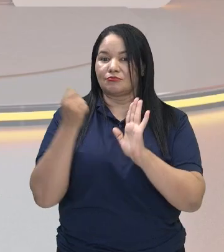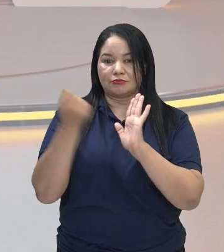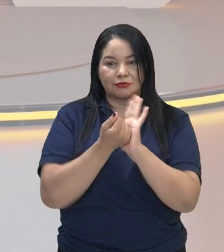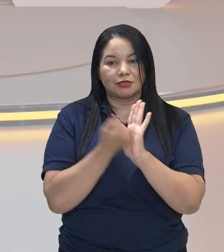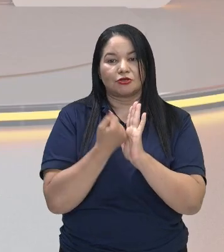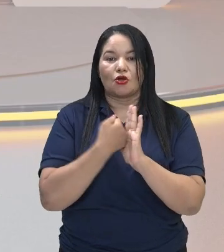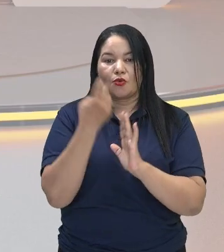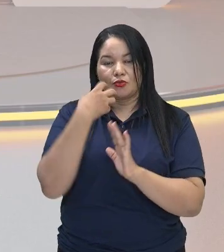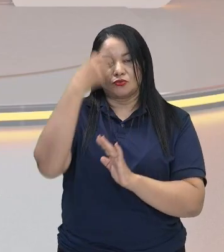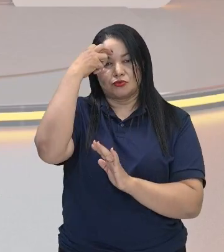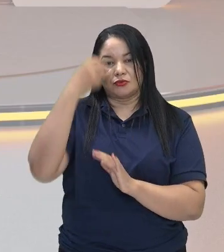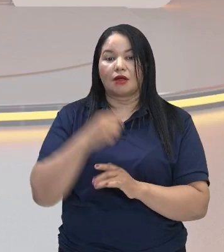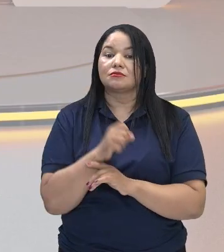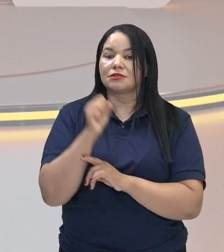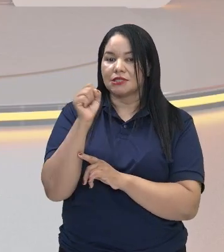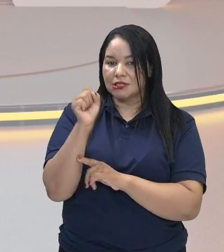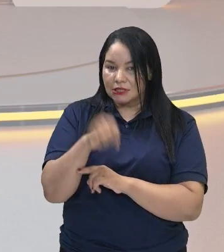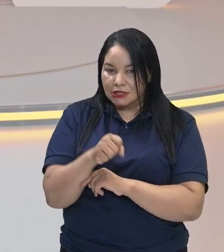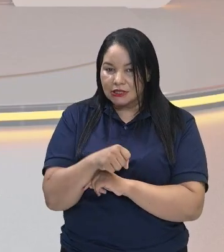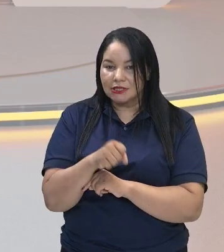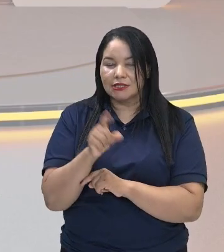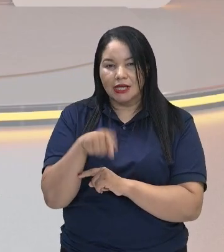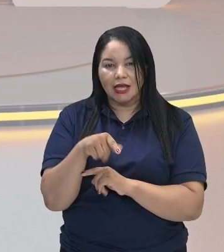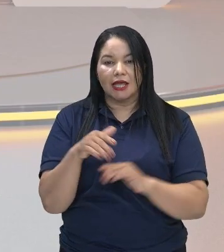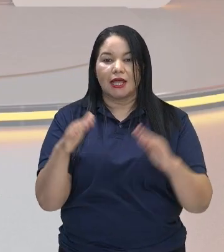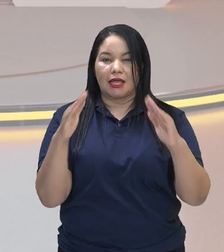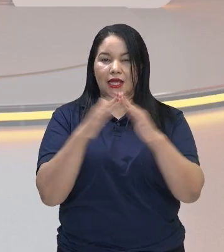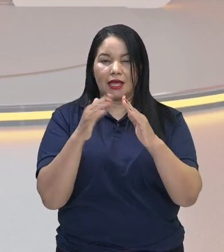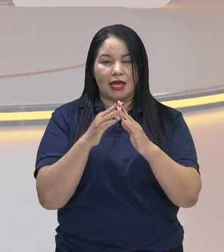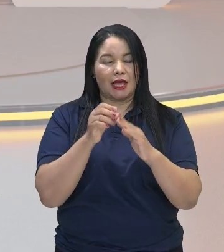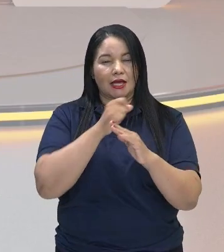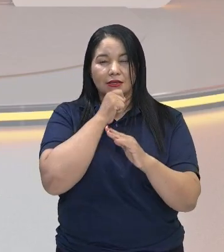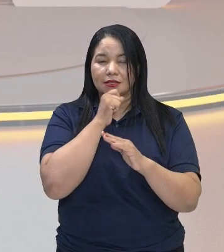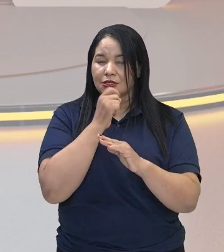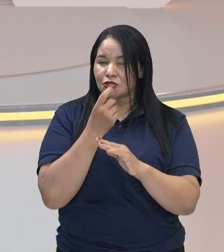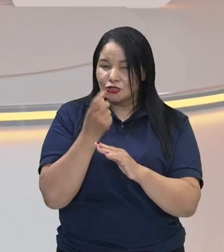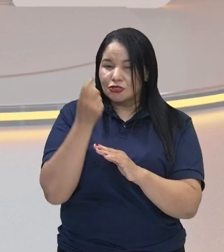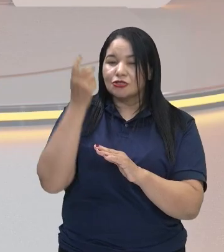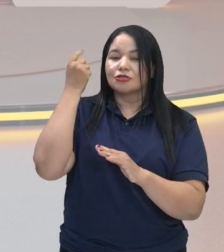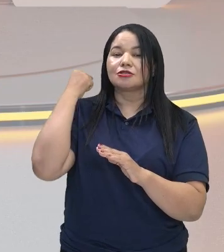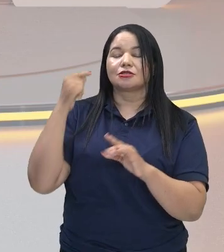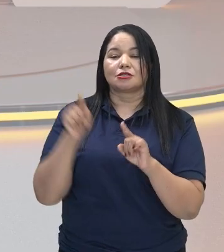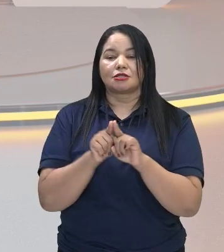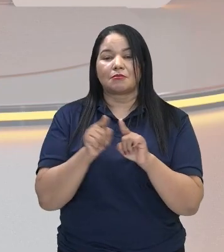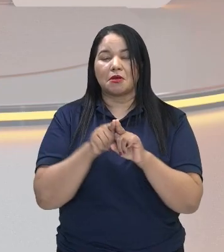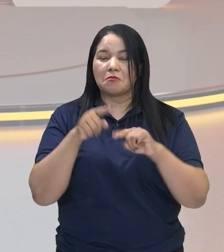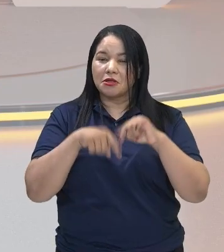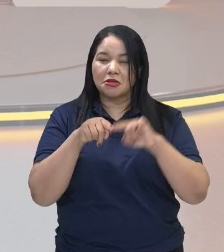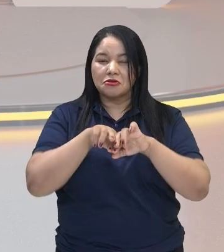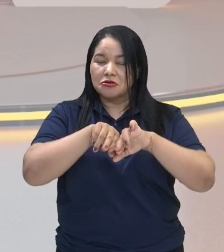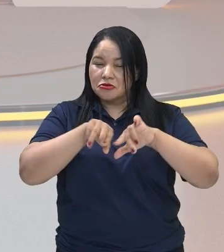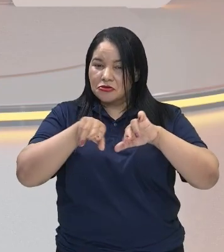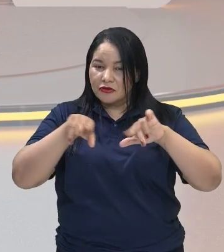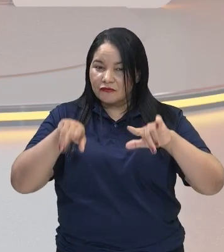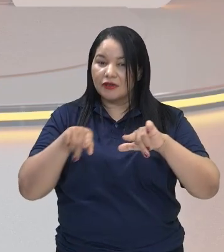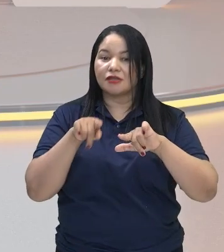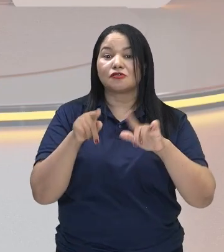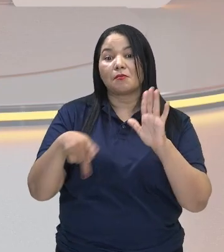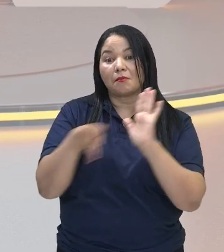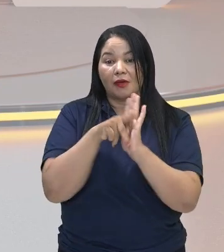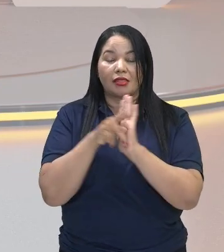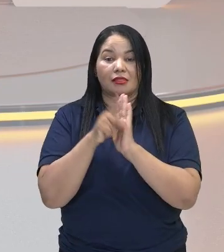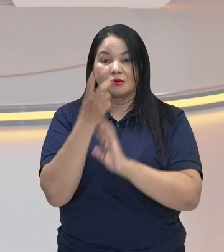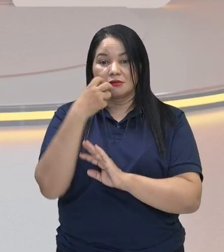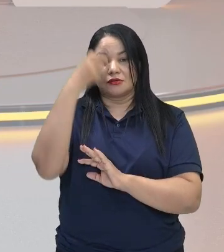cultural. Sim, uma casa antiga, um monumento, tudo isso é cultura e